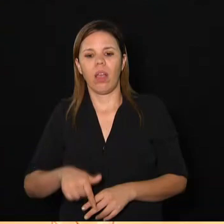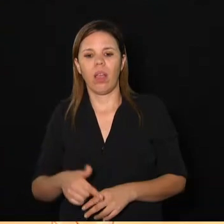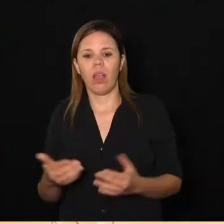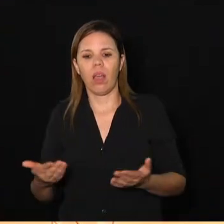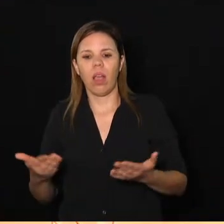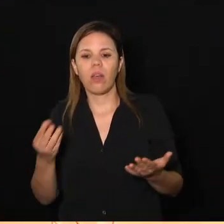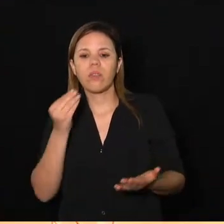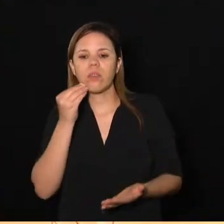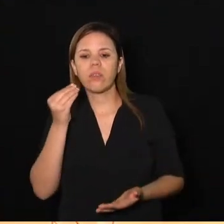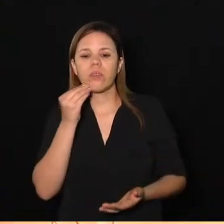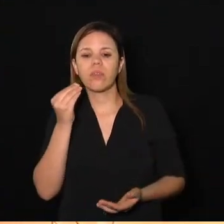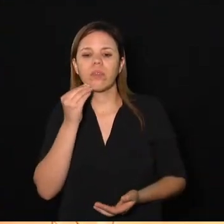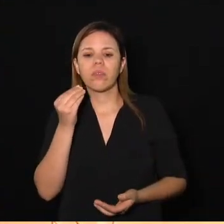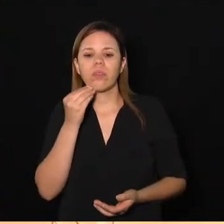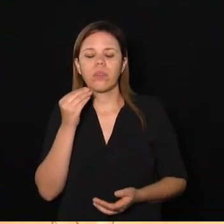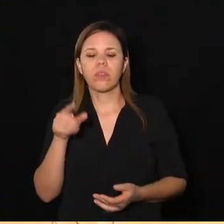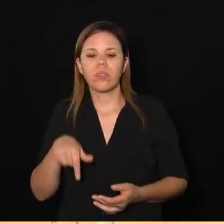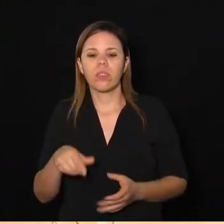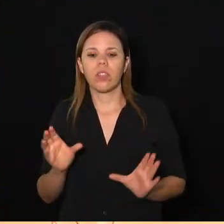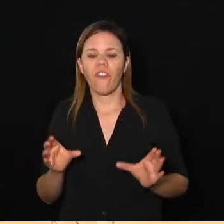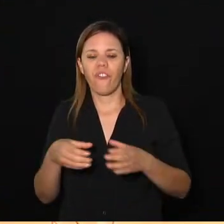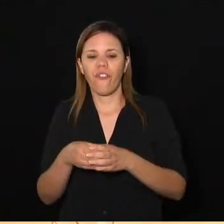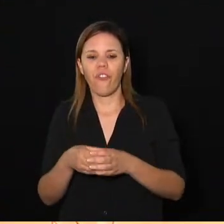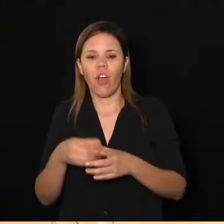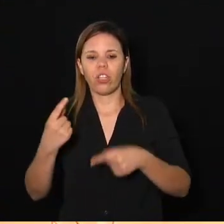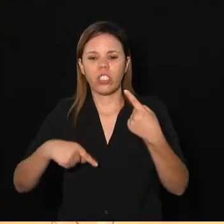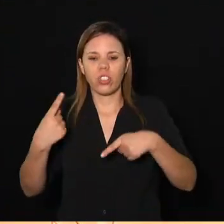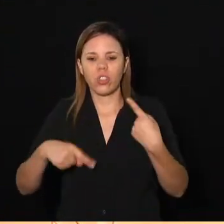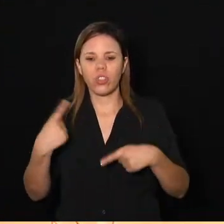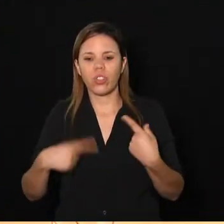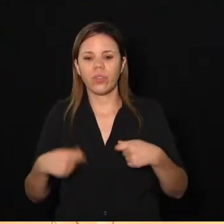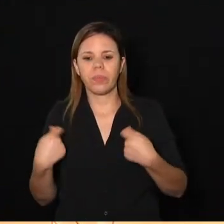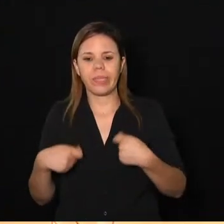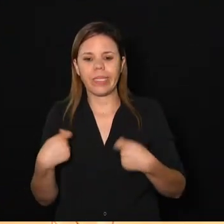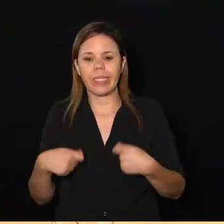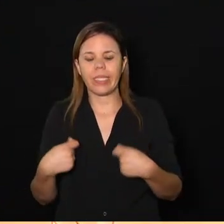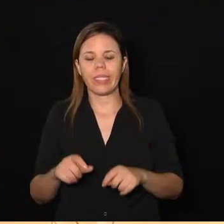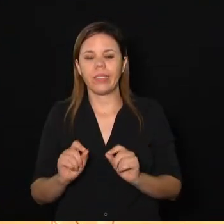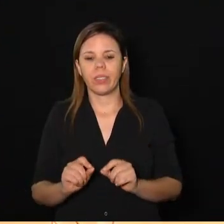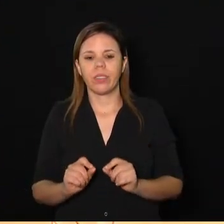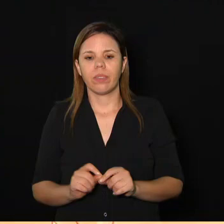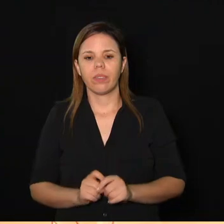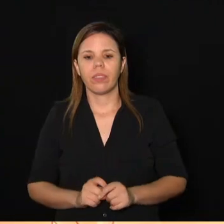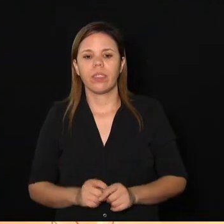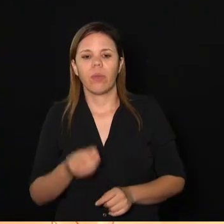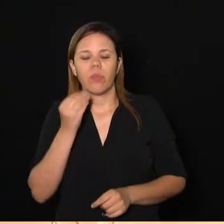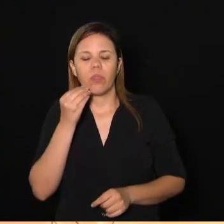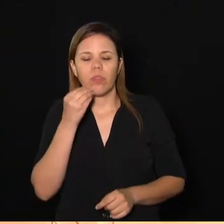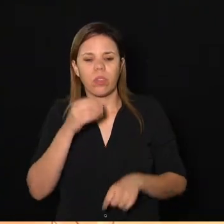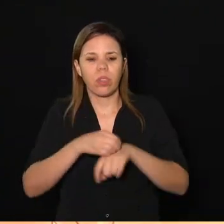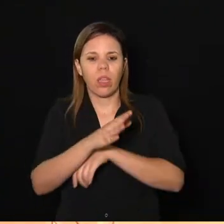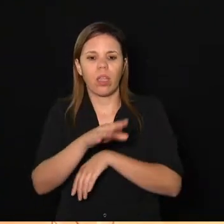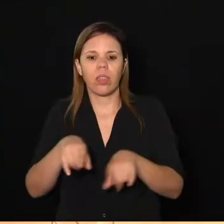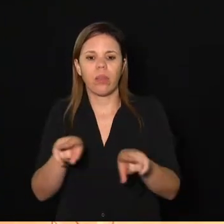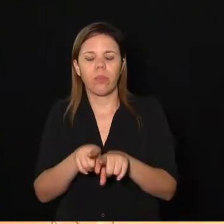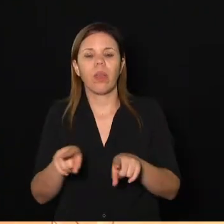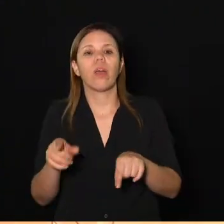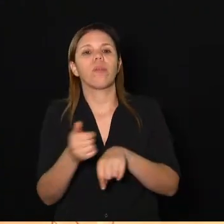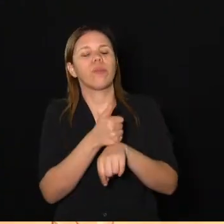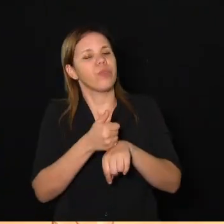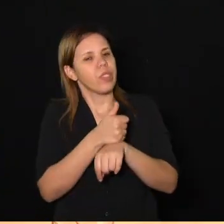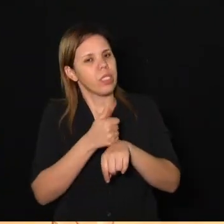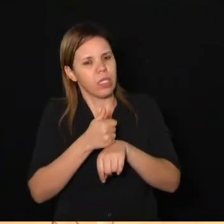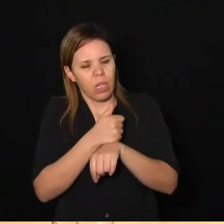oportuno esse é um fórum de discussões eu acho que a gente tem que exaurir nós temos que dar oportunidade tanto dos optometristas de